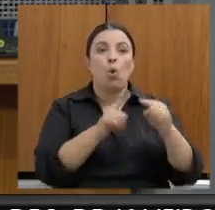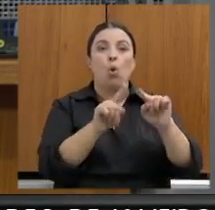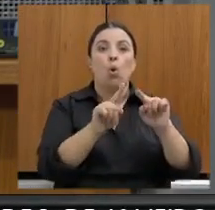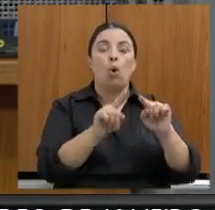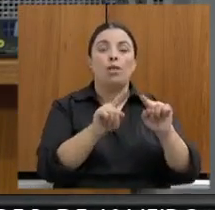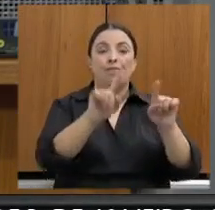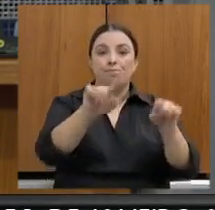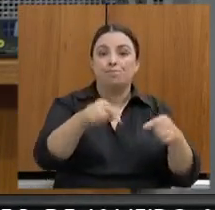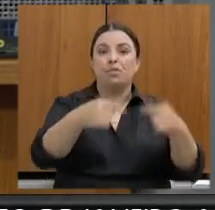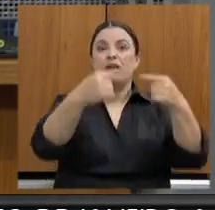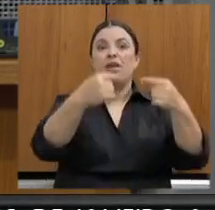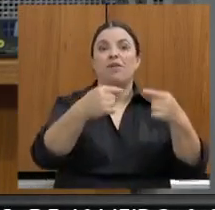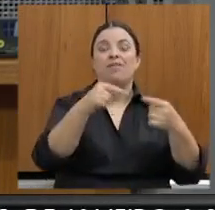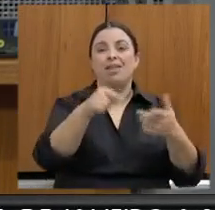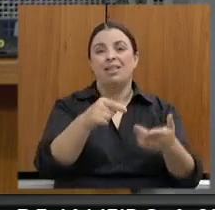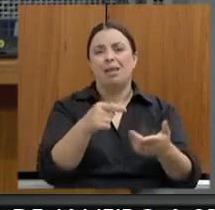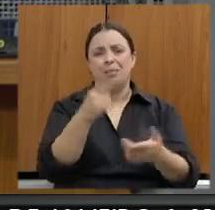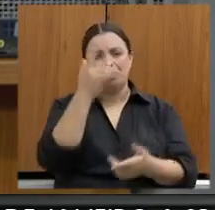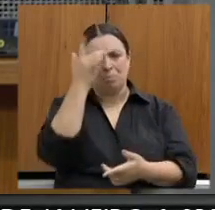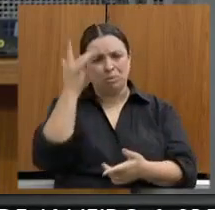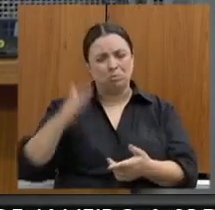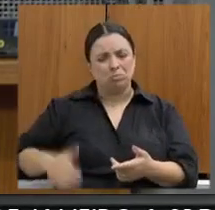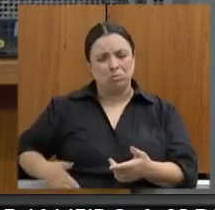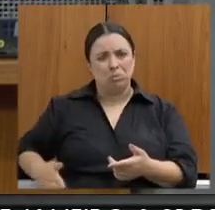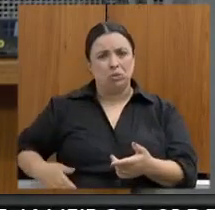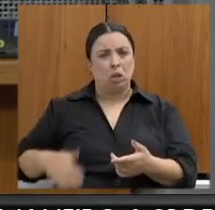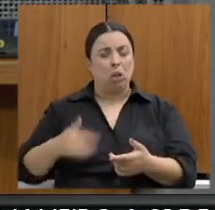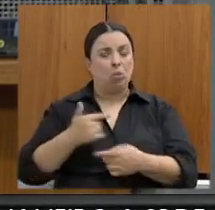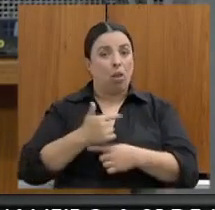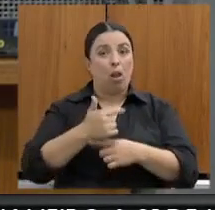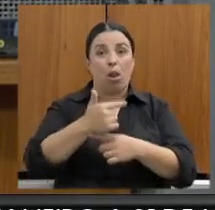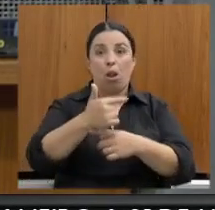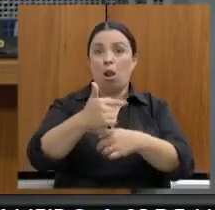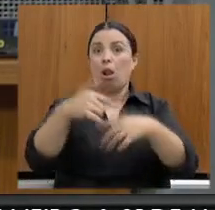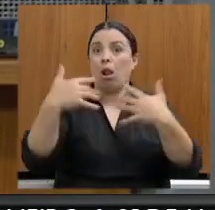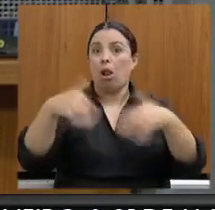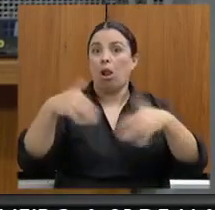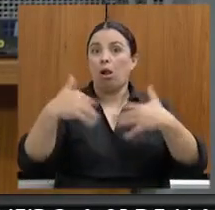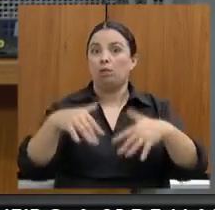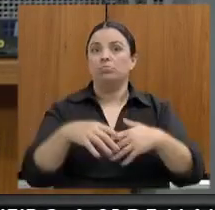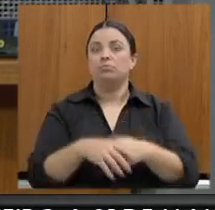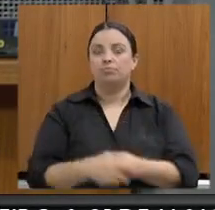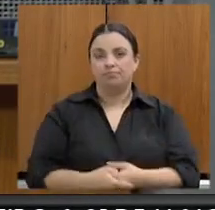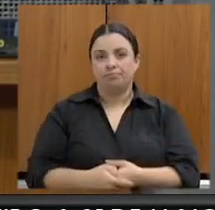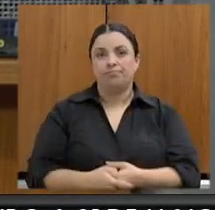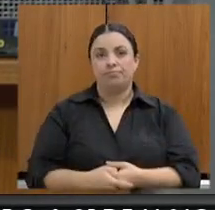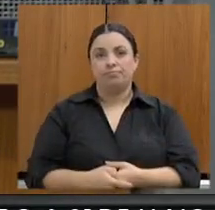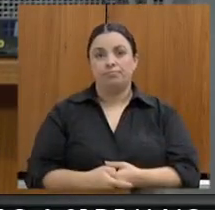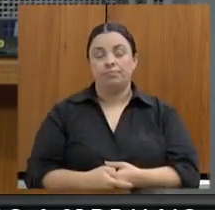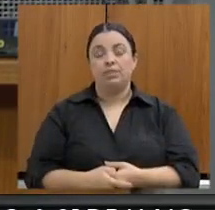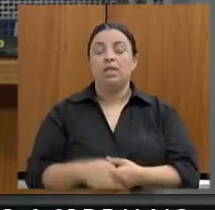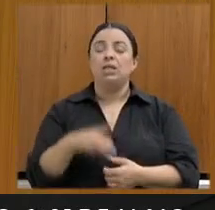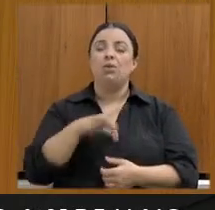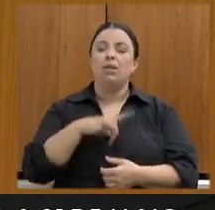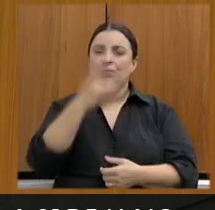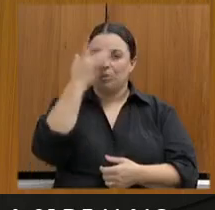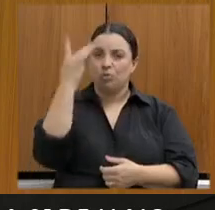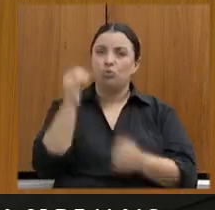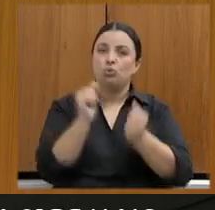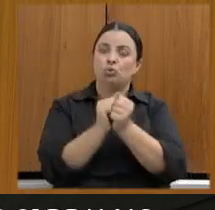muitas vezes Comandante a preocupação na de Além Paraíba continua aqui conosco o prefeito vice o chefe de gabinete